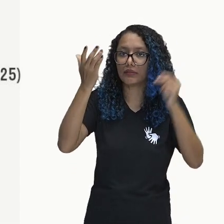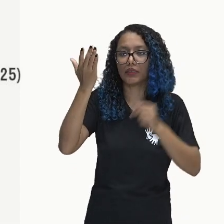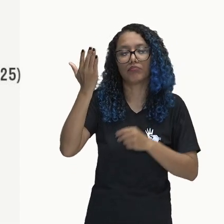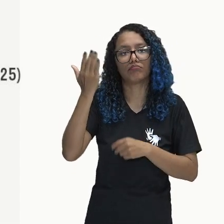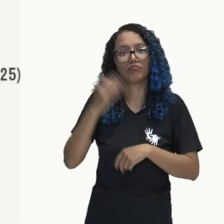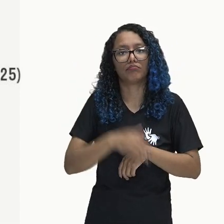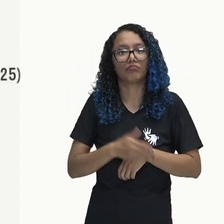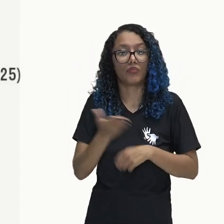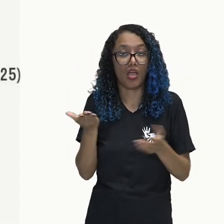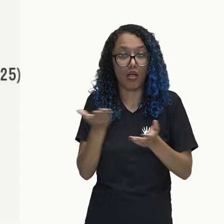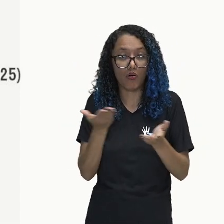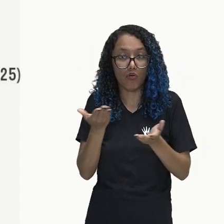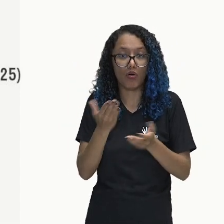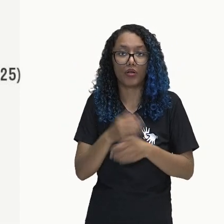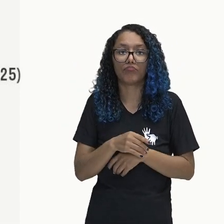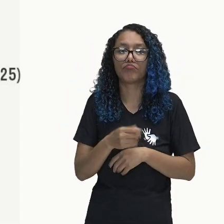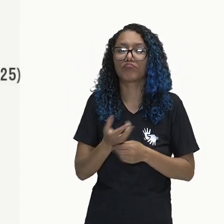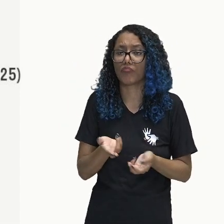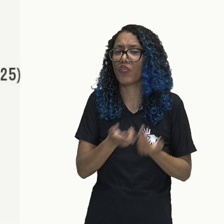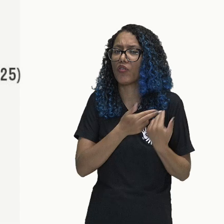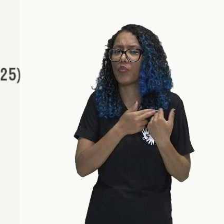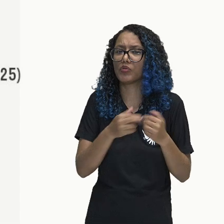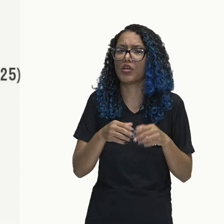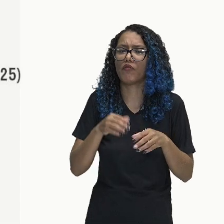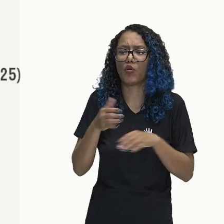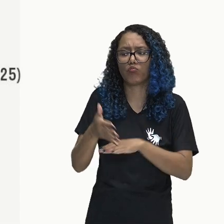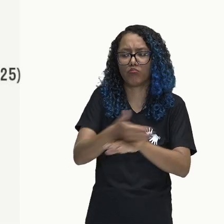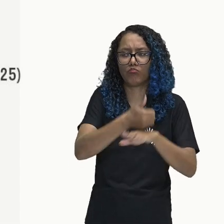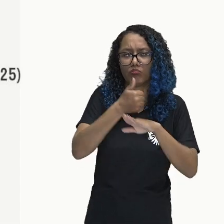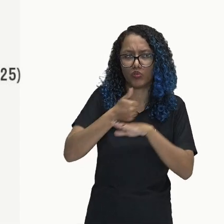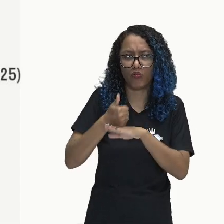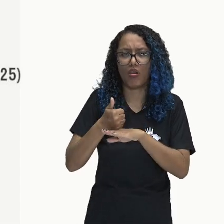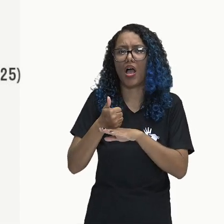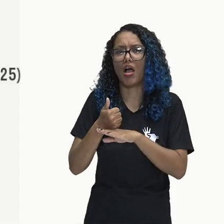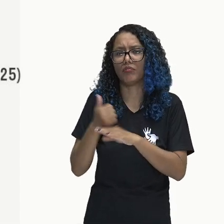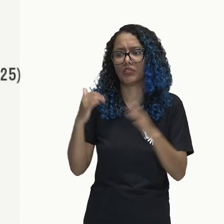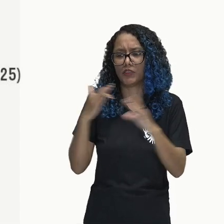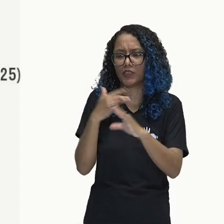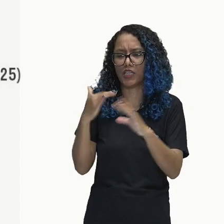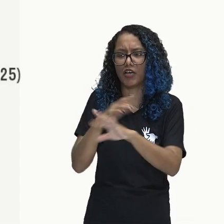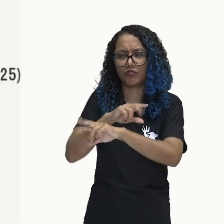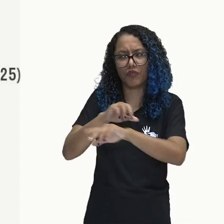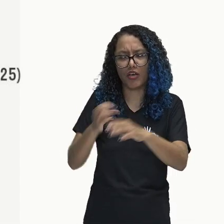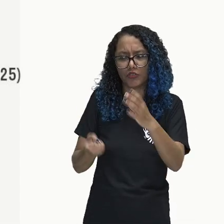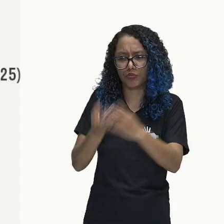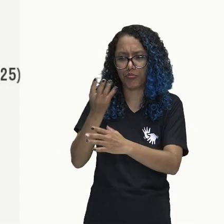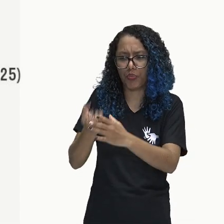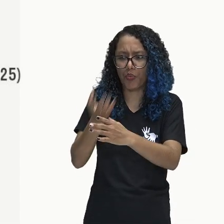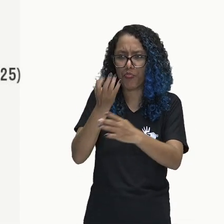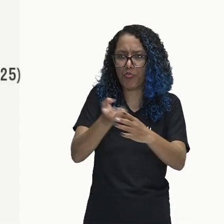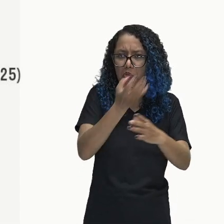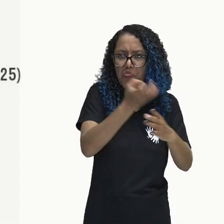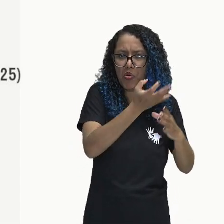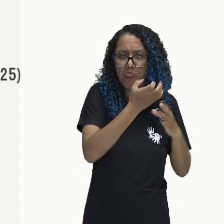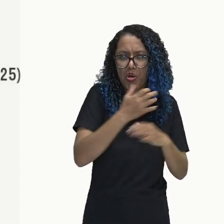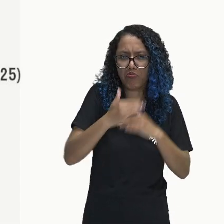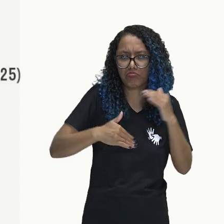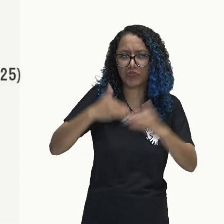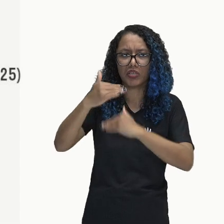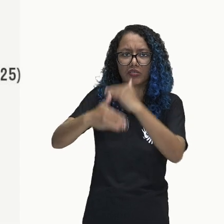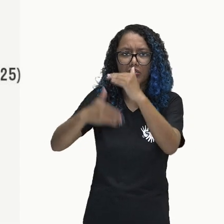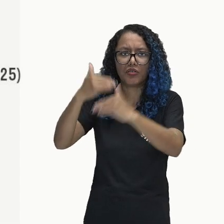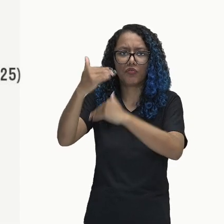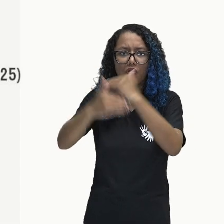por dominar aquela região, fundando ali cidades. E a cidade mais emblemática, mais famosa que eles fundaram